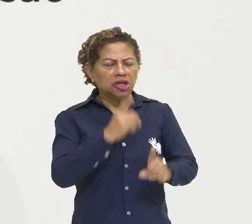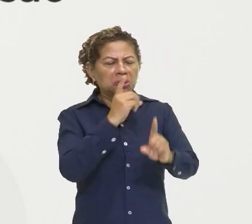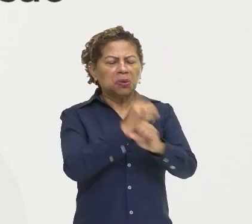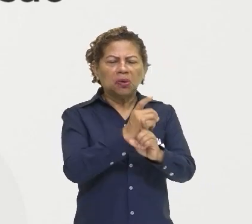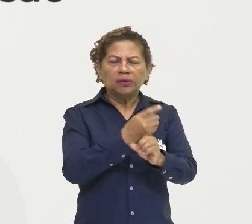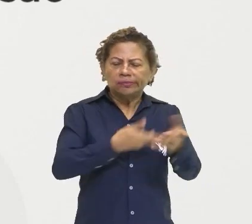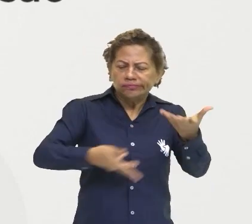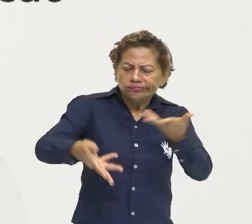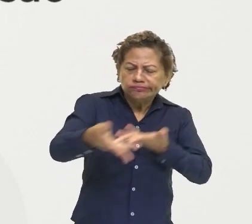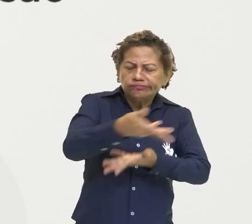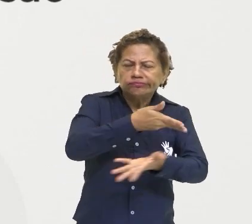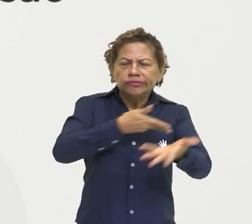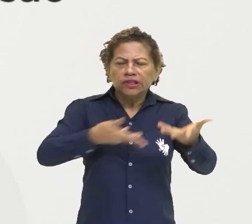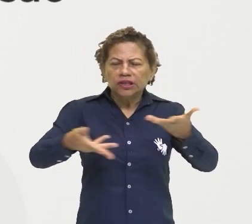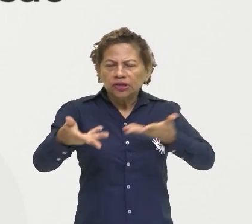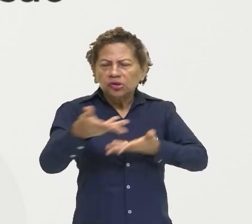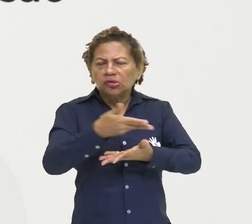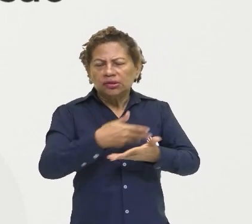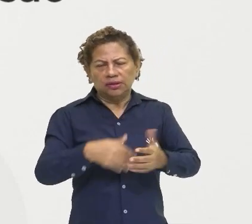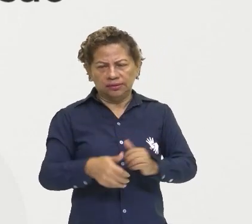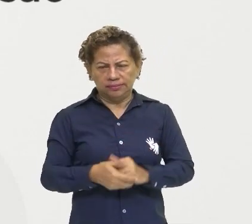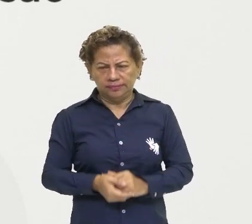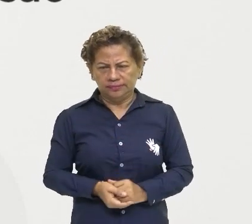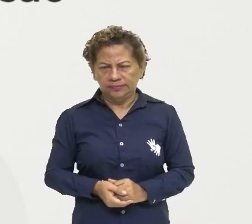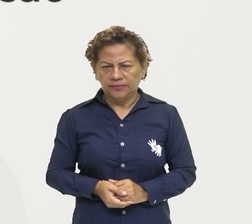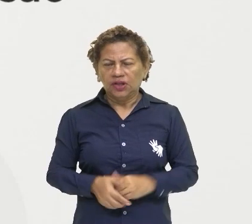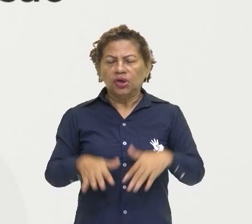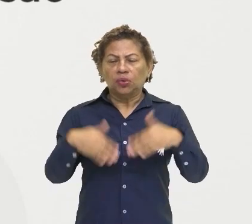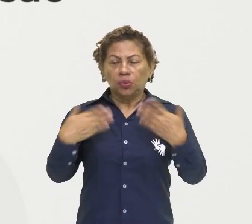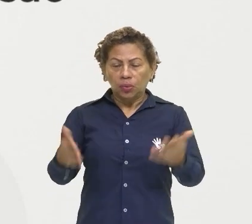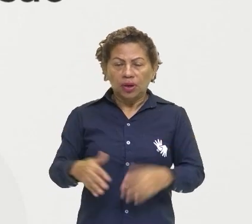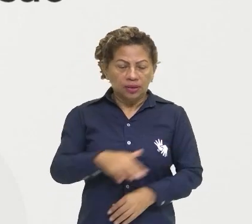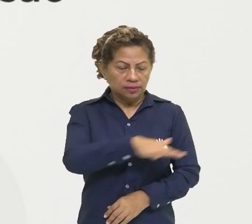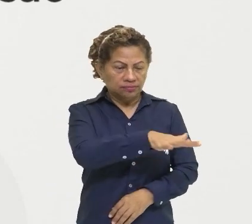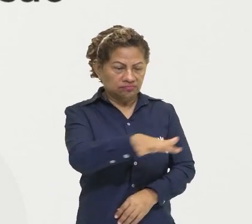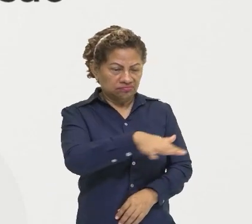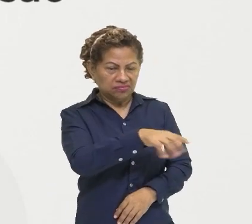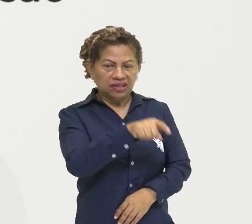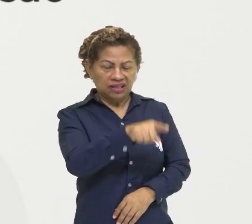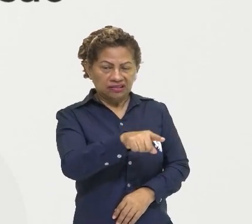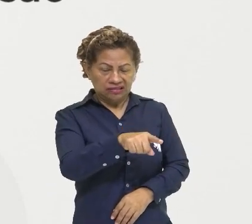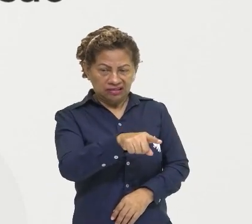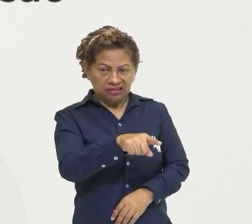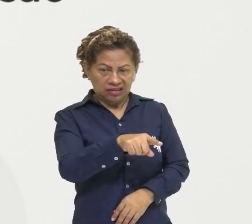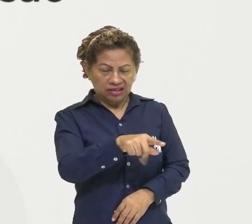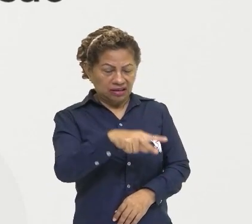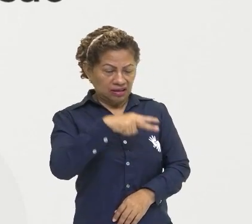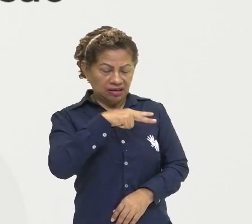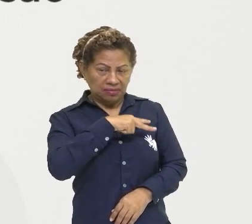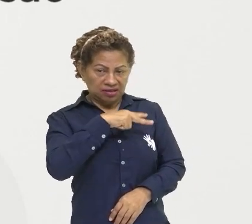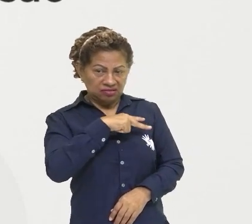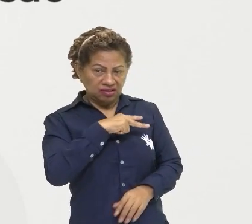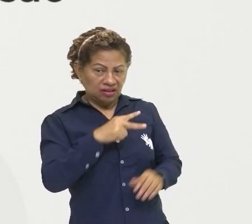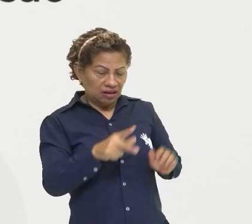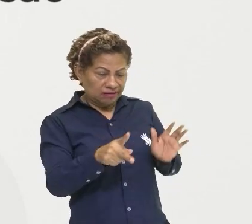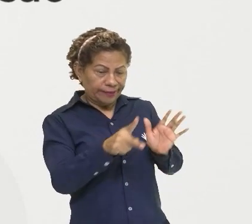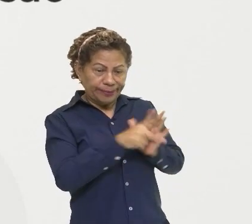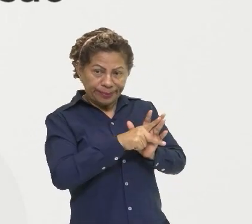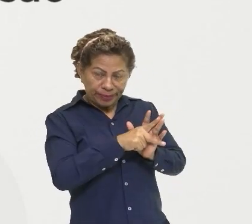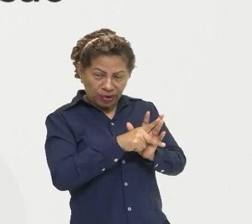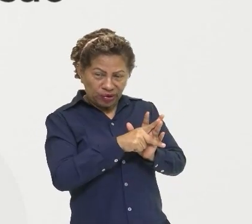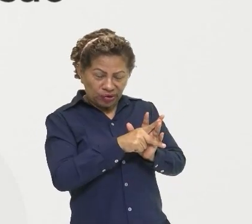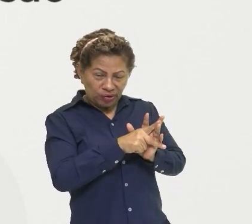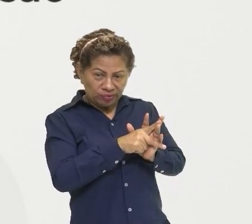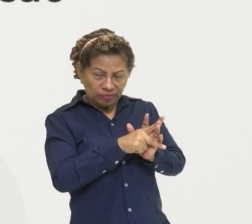manifestações cívicas. Quando ocorre a privatização desse espaço, a gente perde essa essência, a gente perde